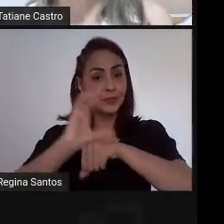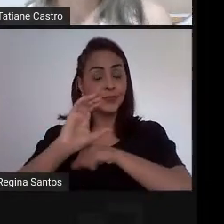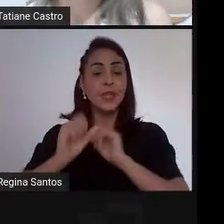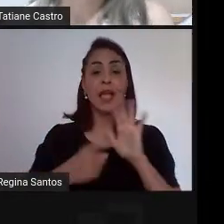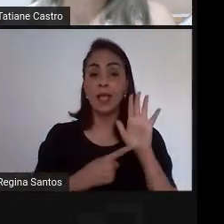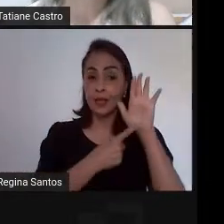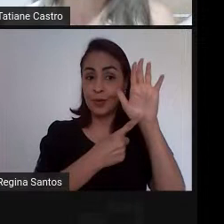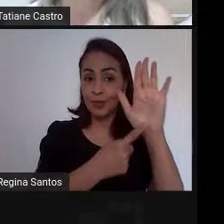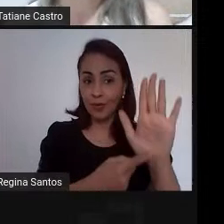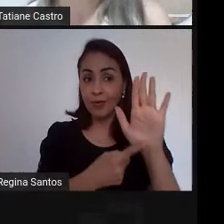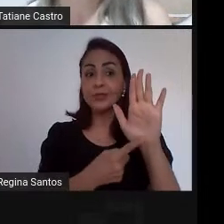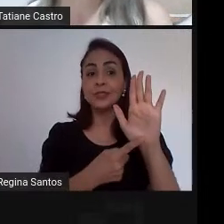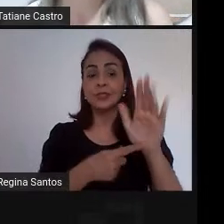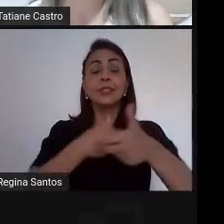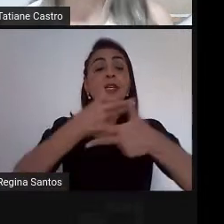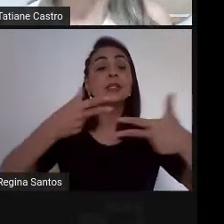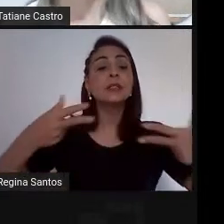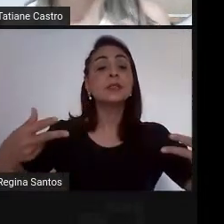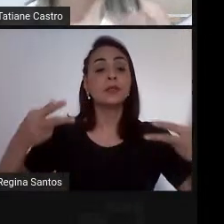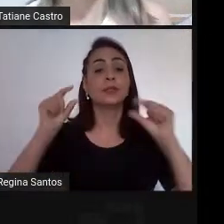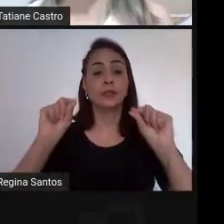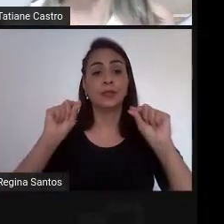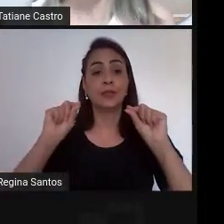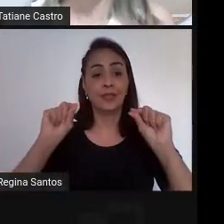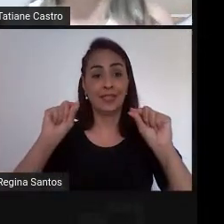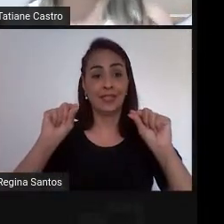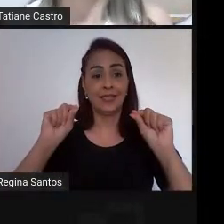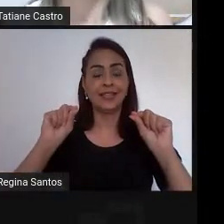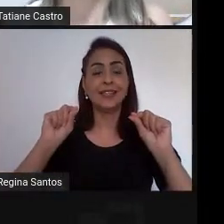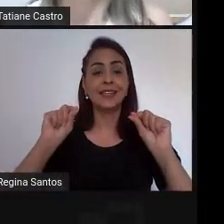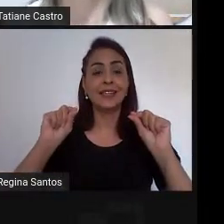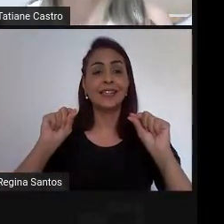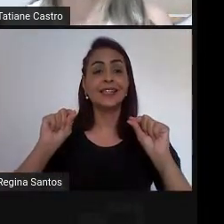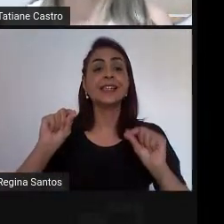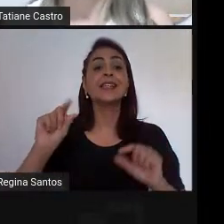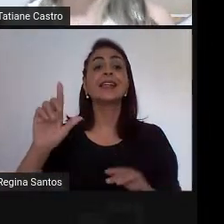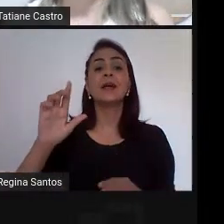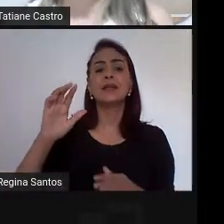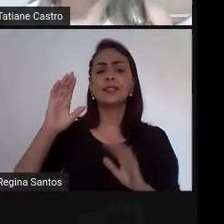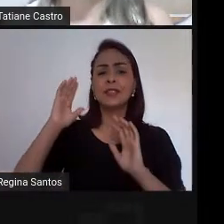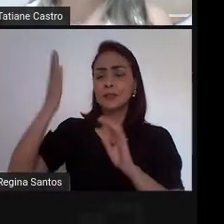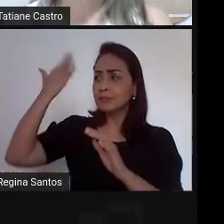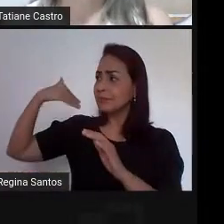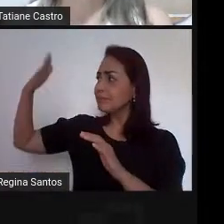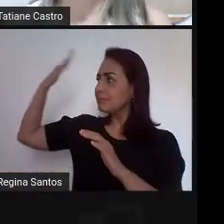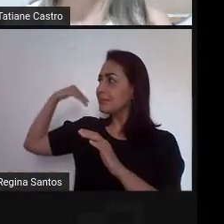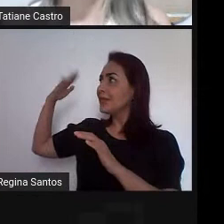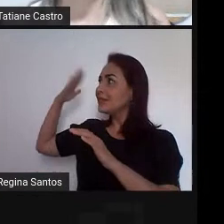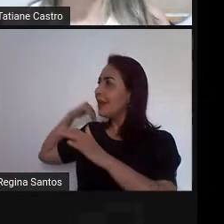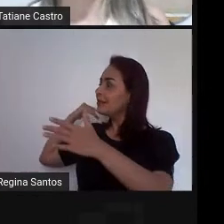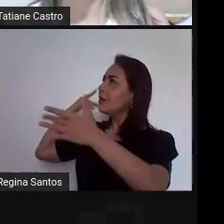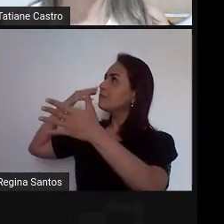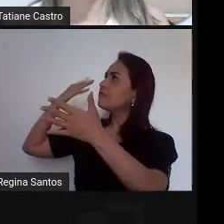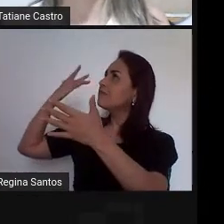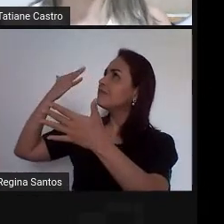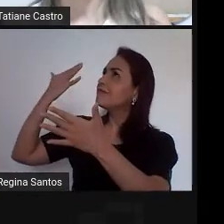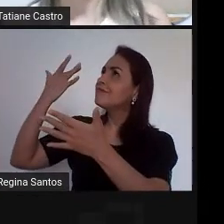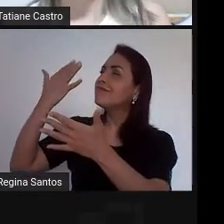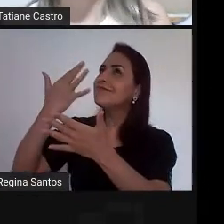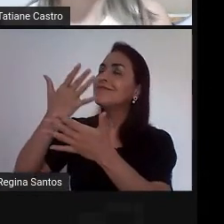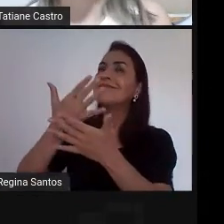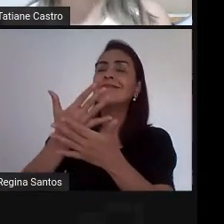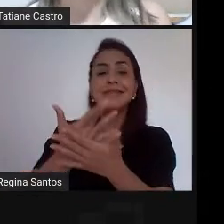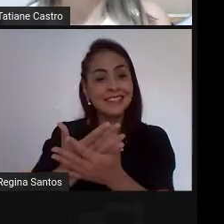que as coisas elas fazem esse balance, as coisas passadas elas vêm ressignificadas a partir do